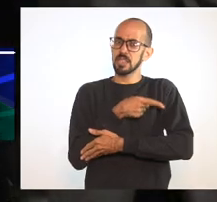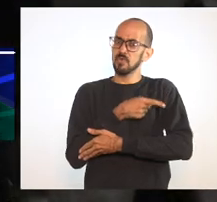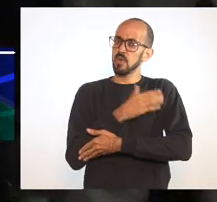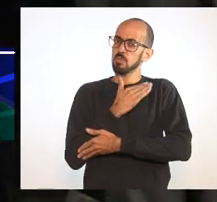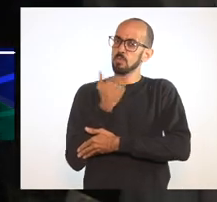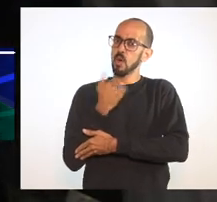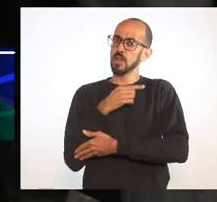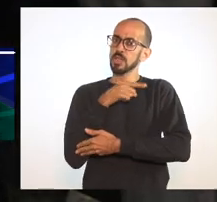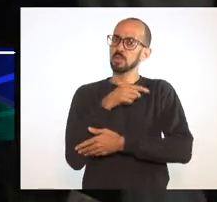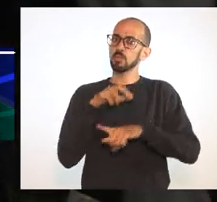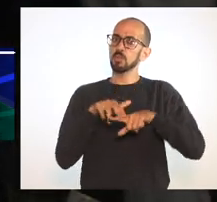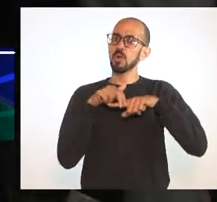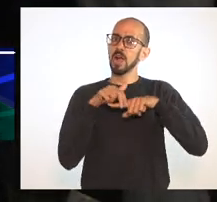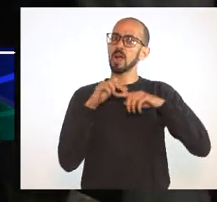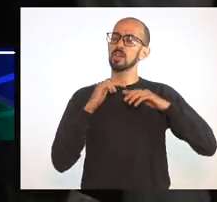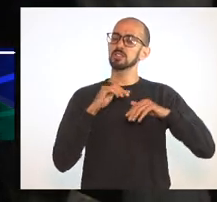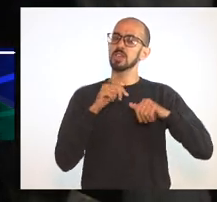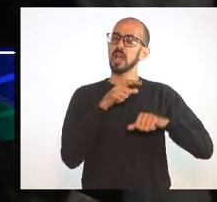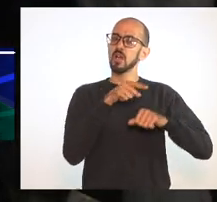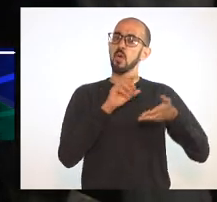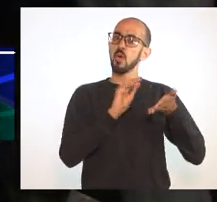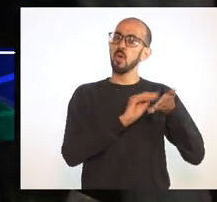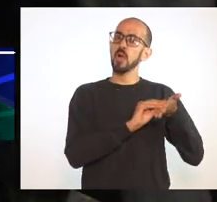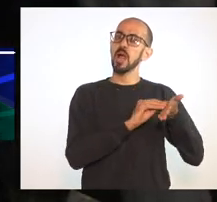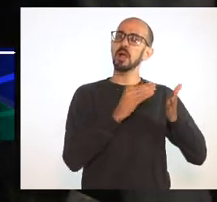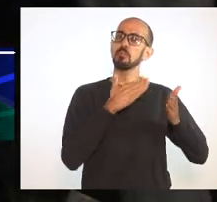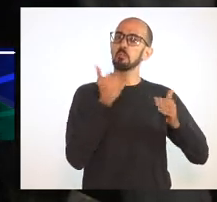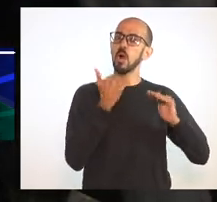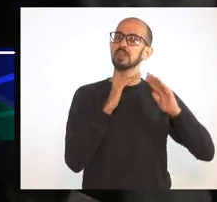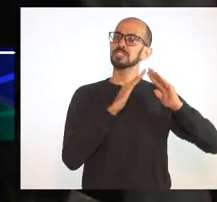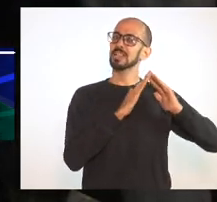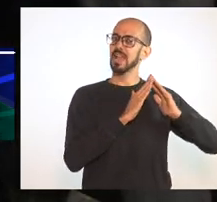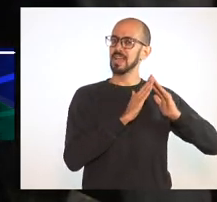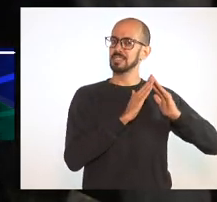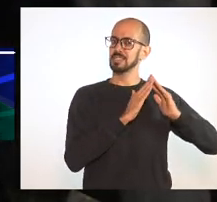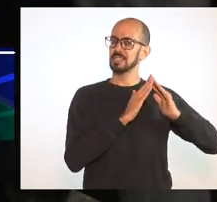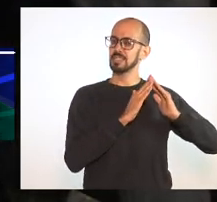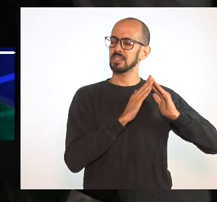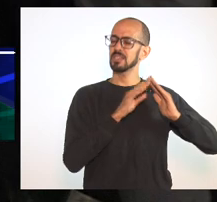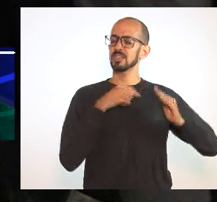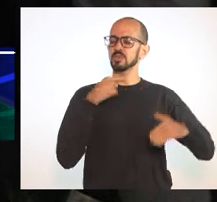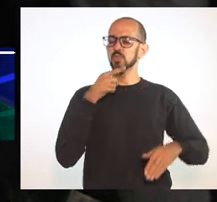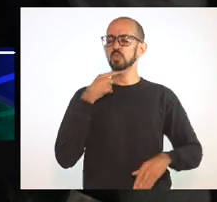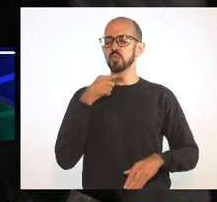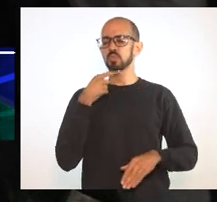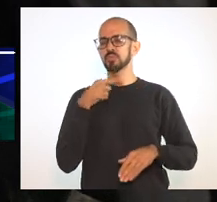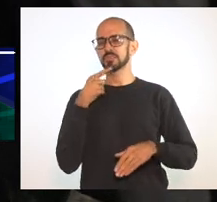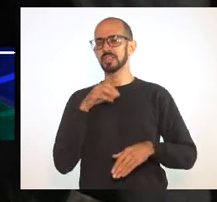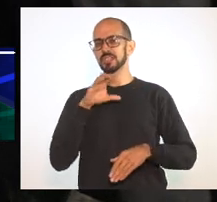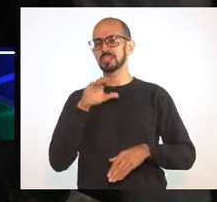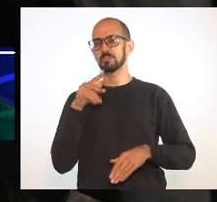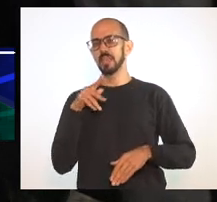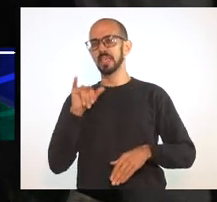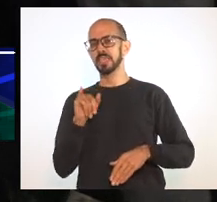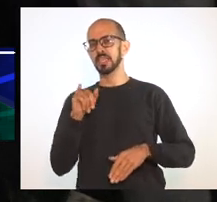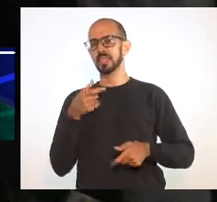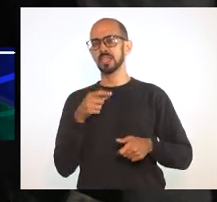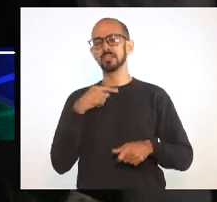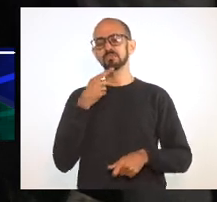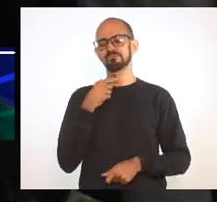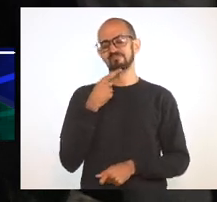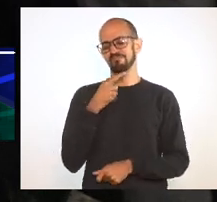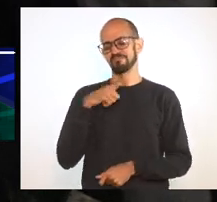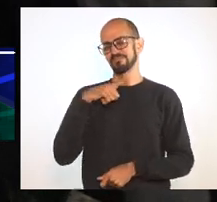morrido em casa, morte domiciliar. E aí vem uma pergunta que a CPI pôde, inclusive,